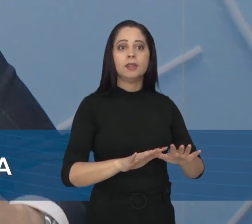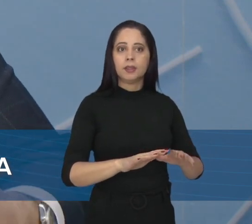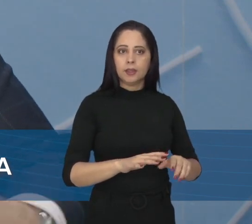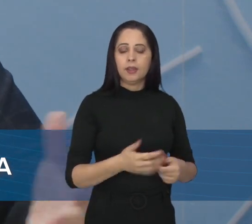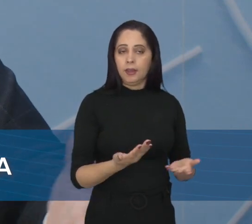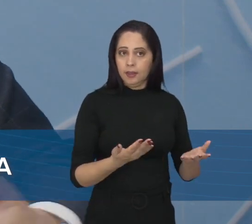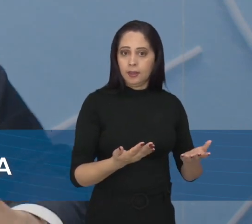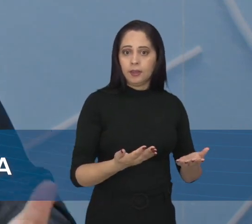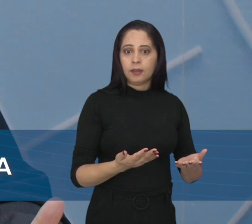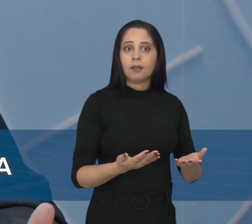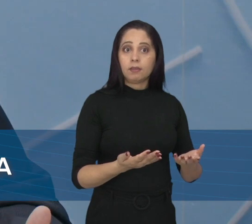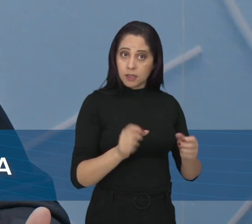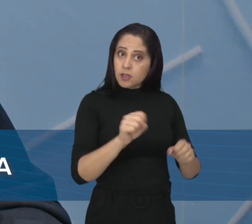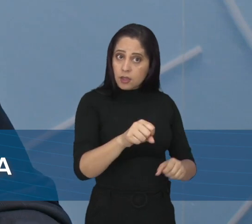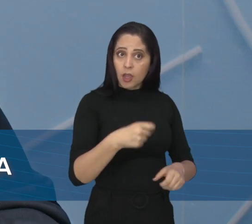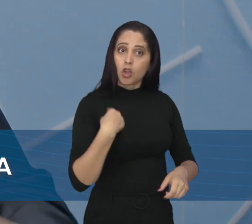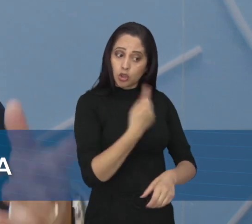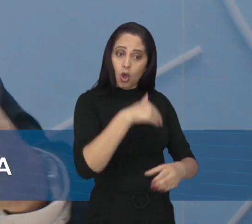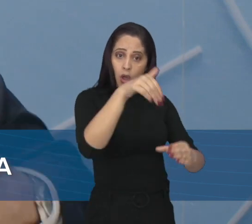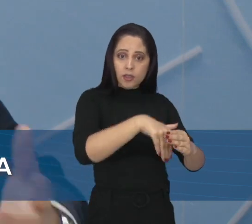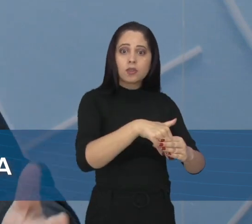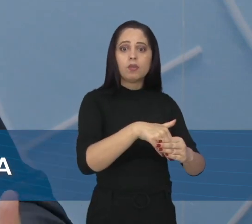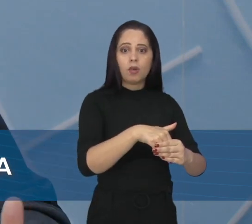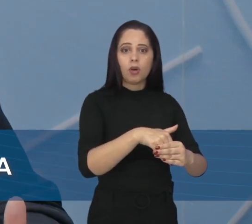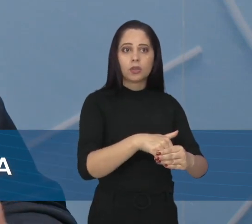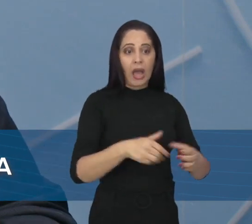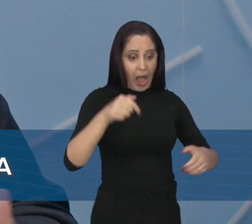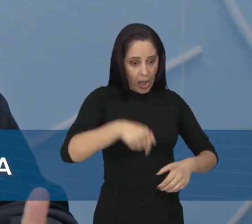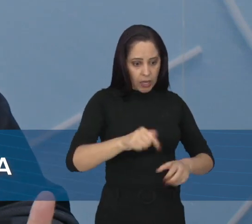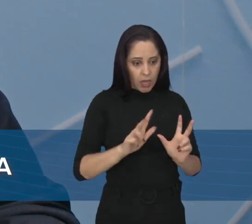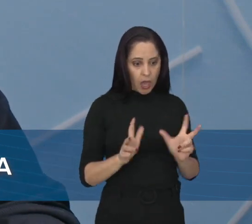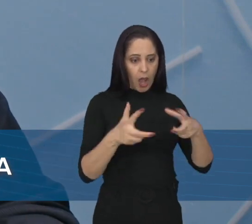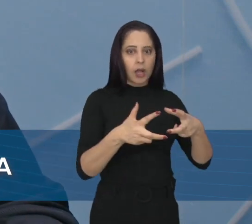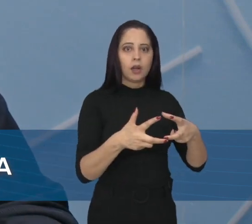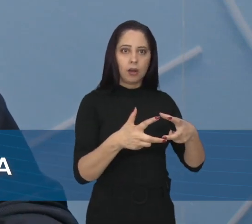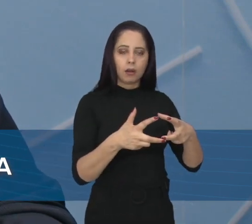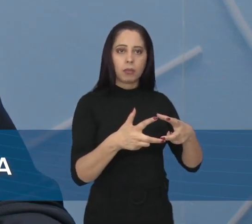outro que ocupe uma cadeira. Nós estamos aqui dentro de uma casa